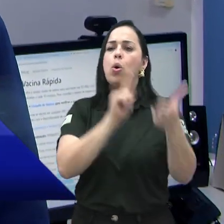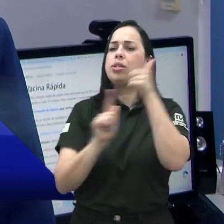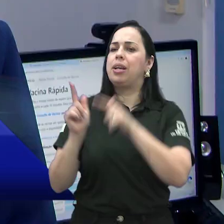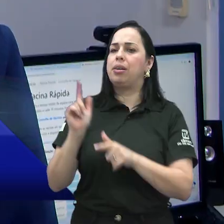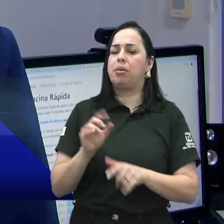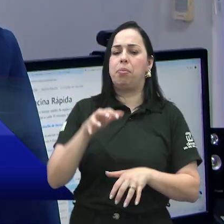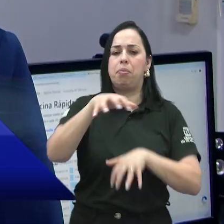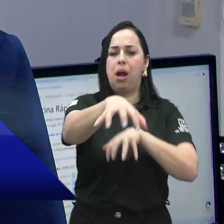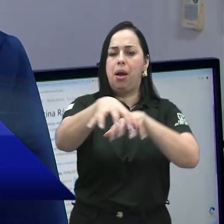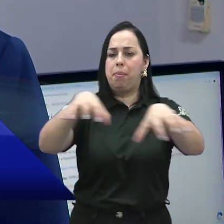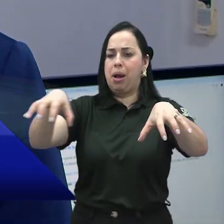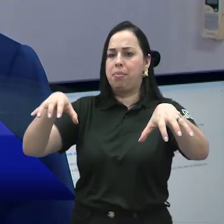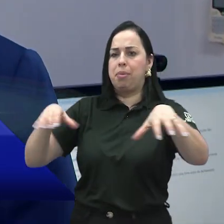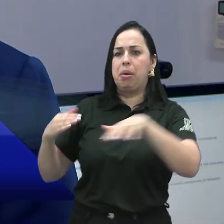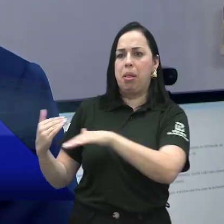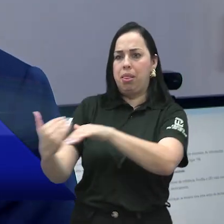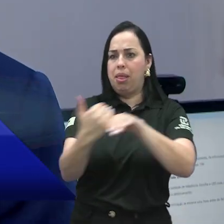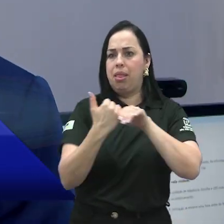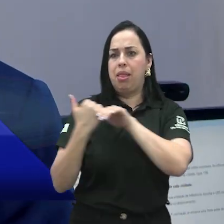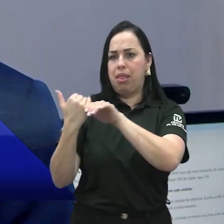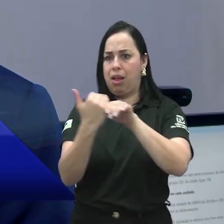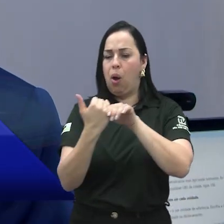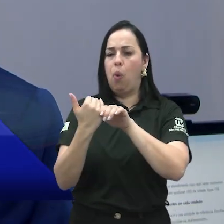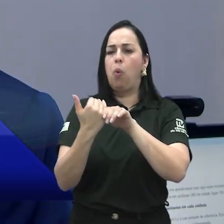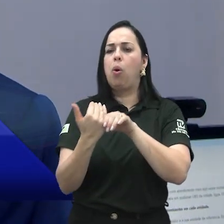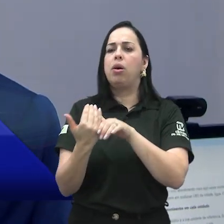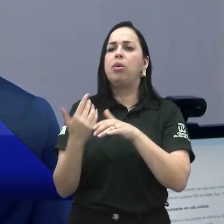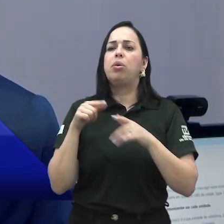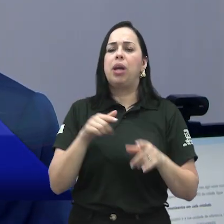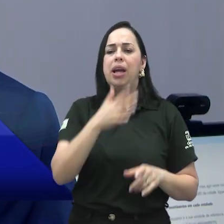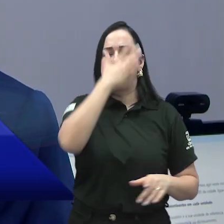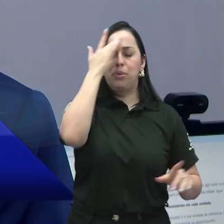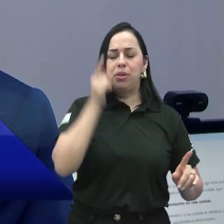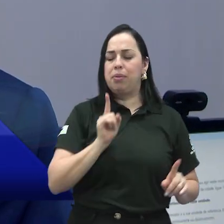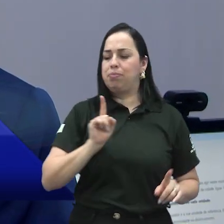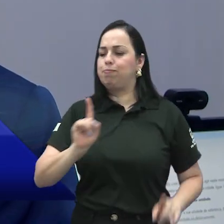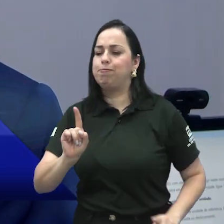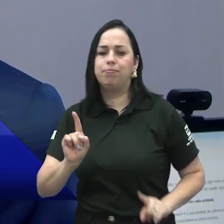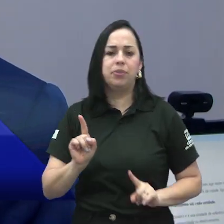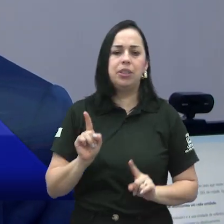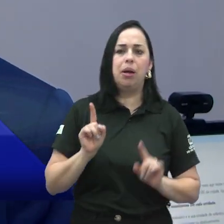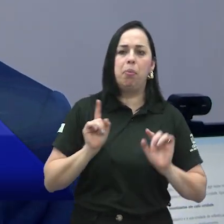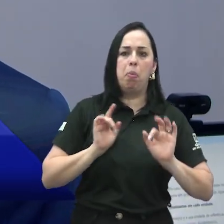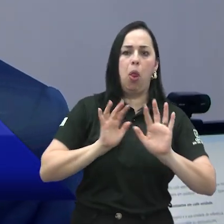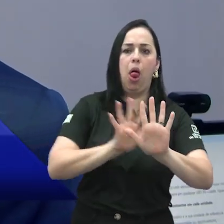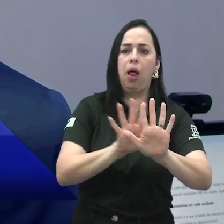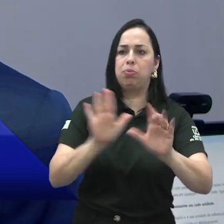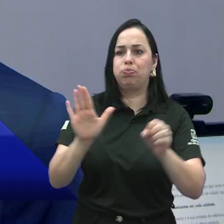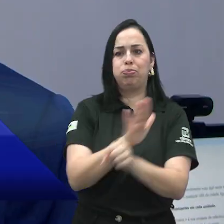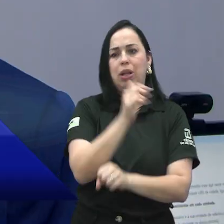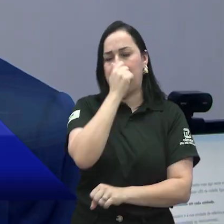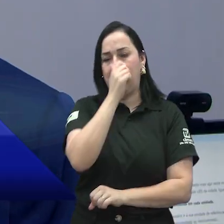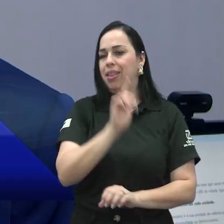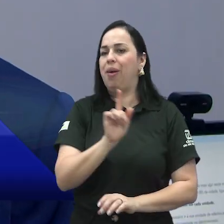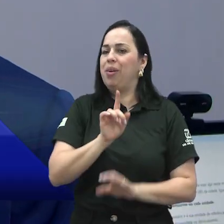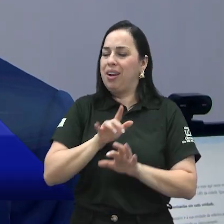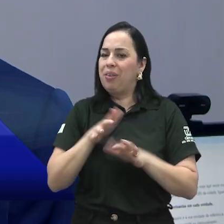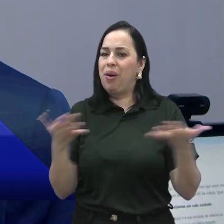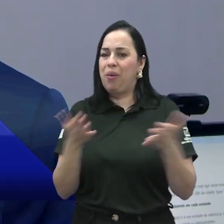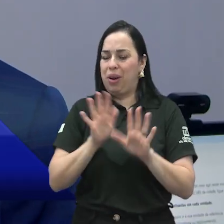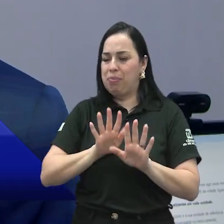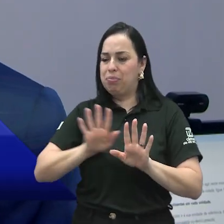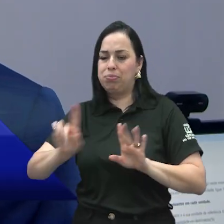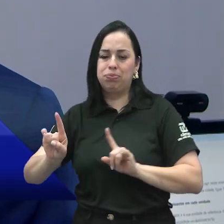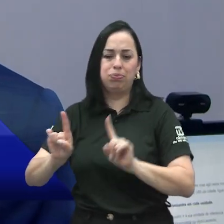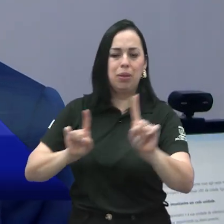na cidade de uma forma mais equânime a movimentação das pessoas, e para o munícipe isso